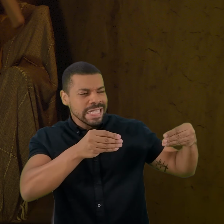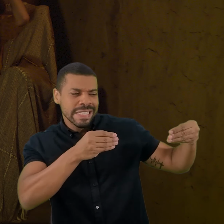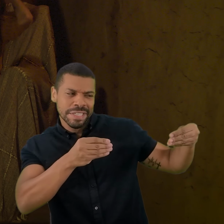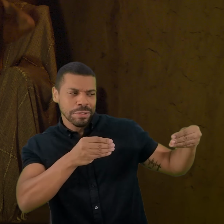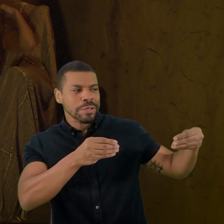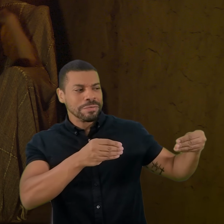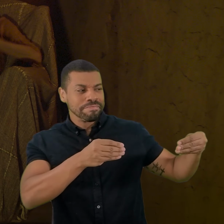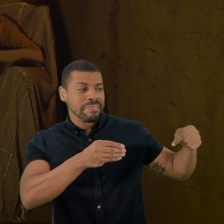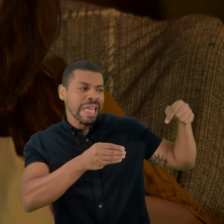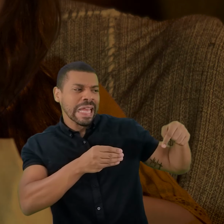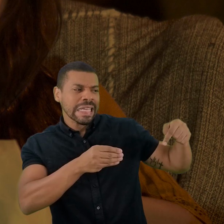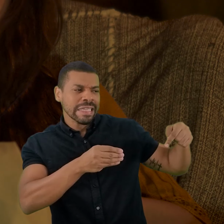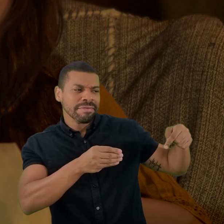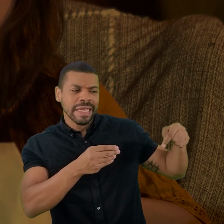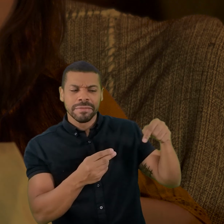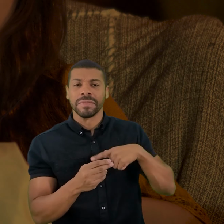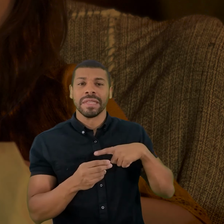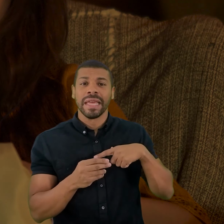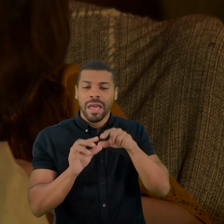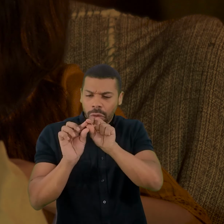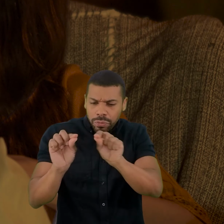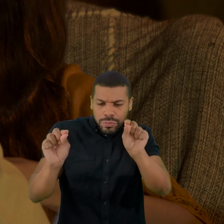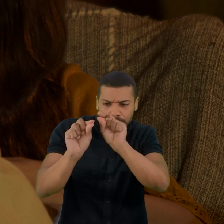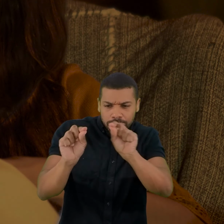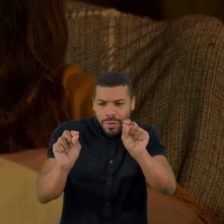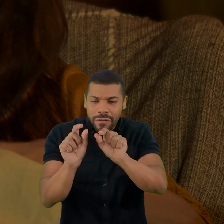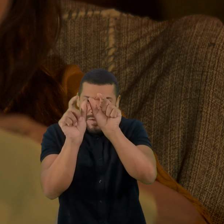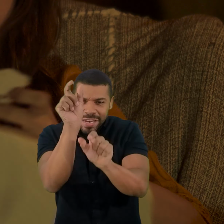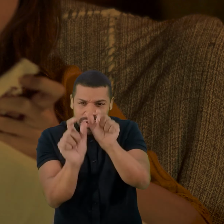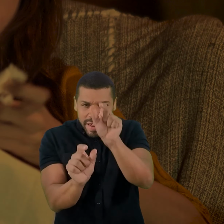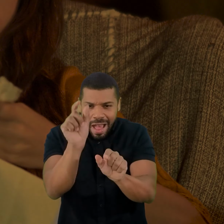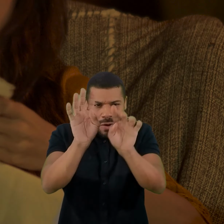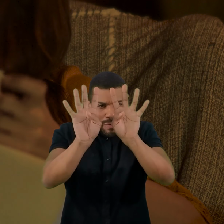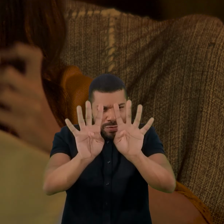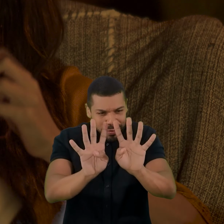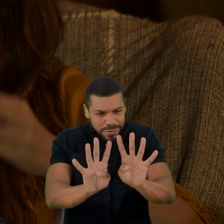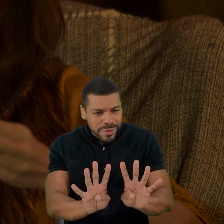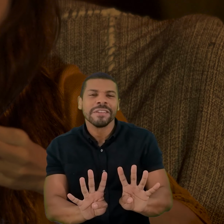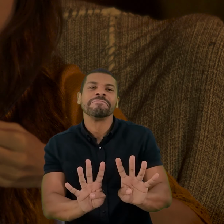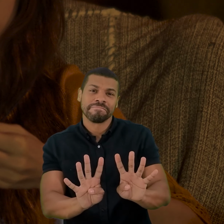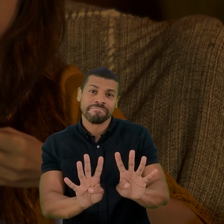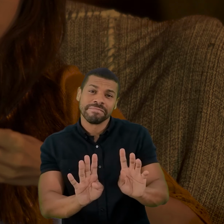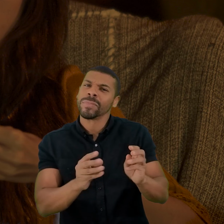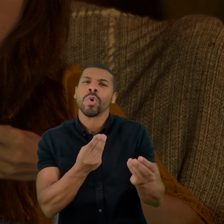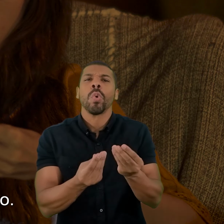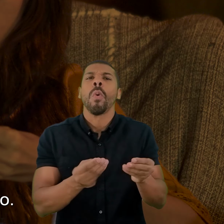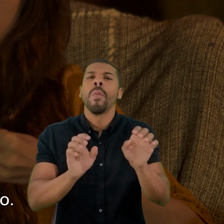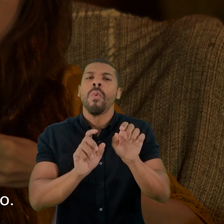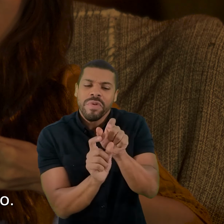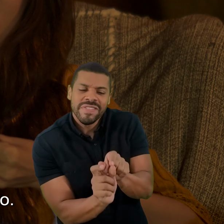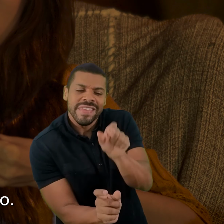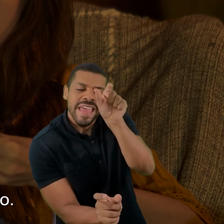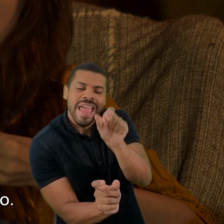O tecido, amiga, ele é formado pelo urdume, que são os fios verticais,